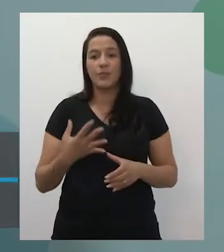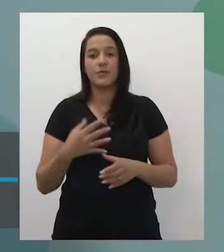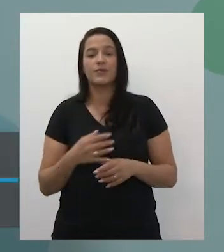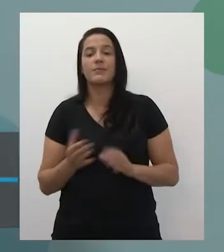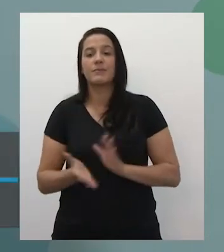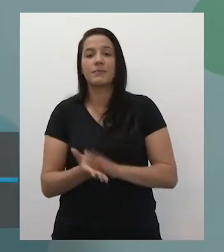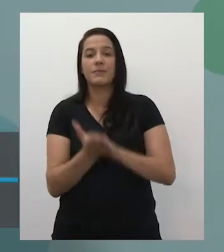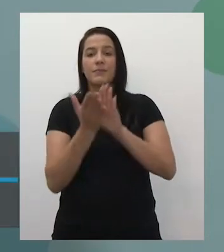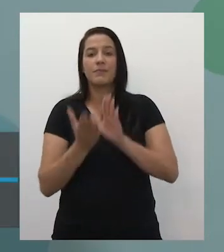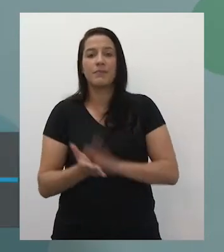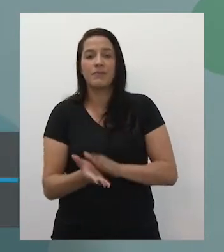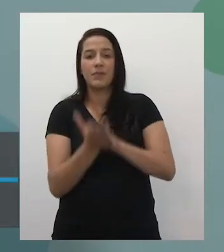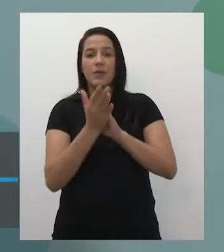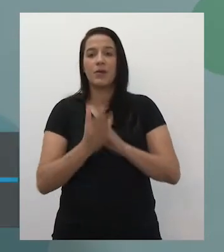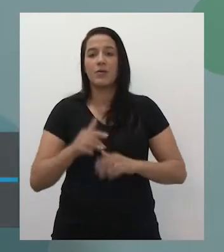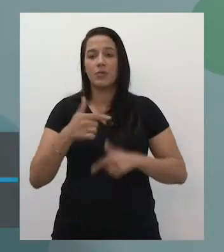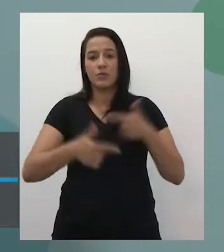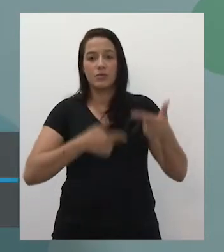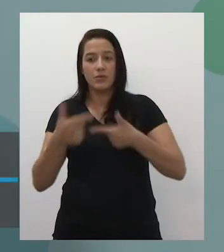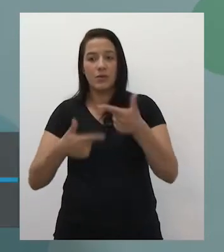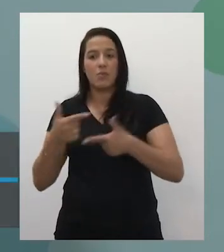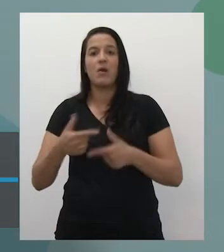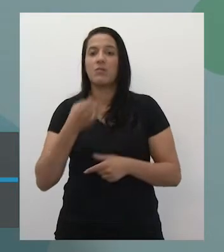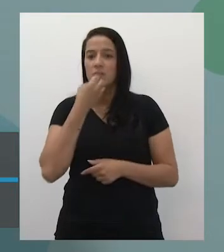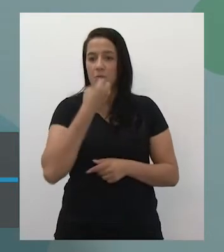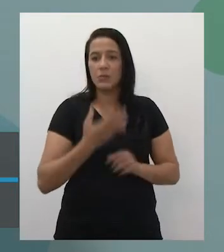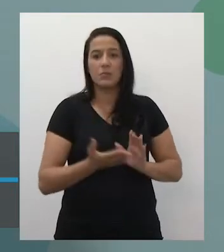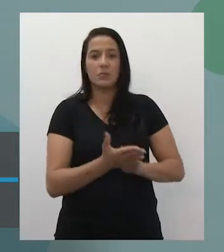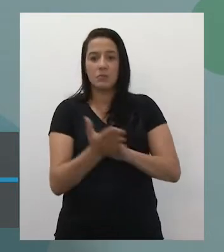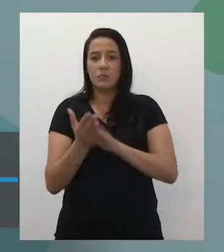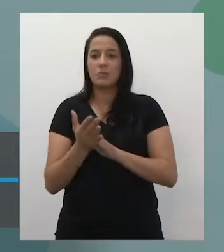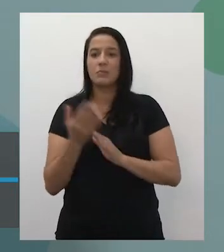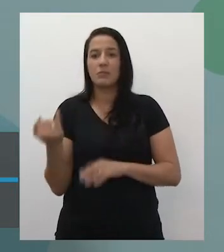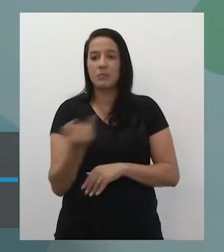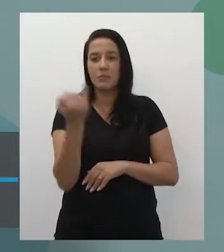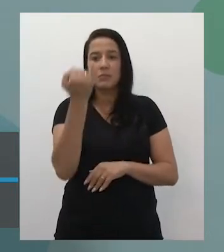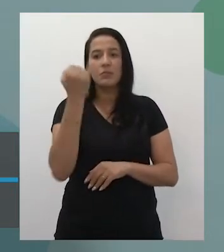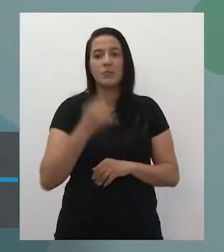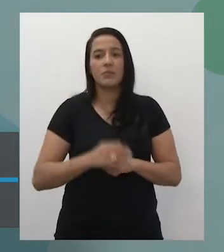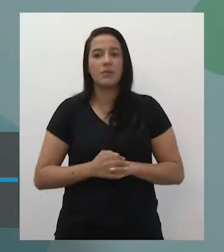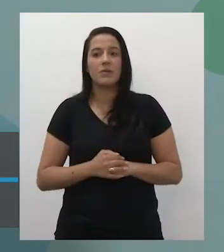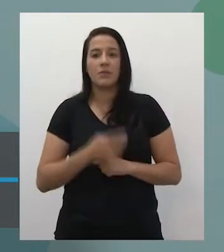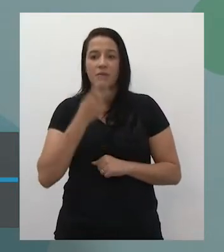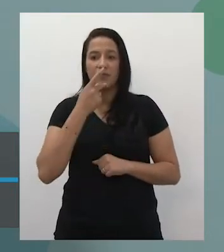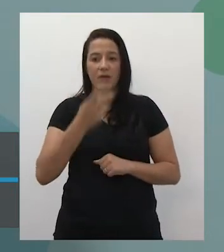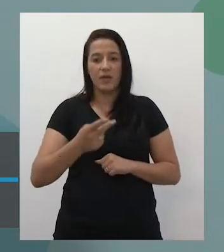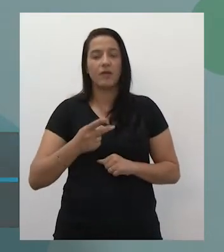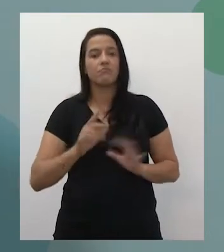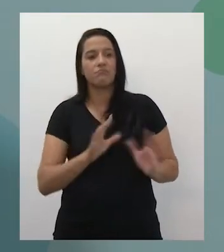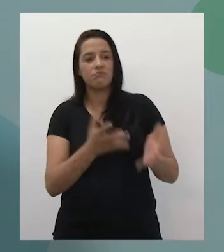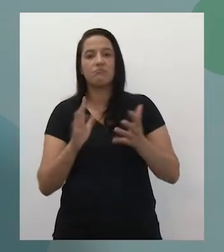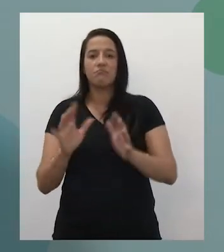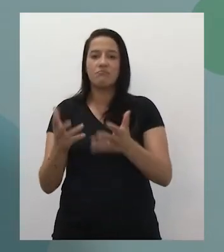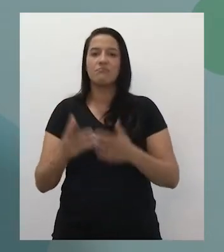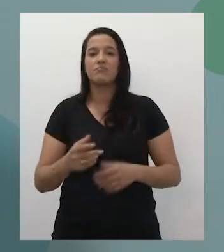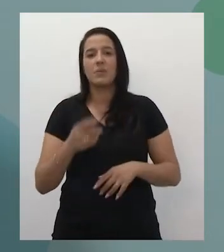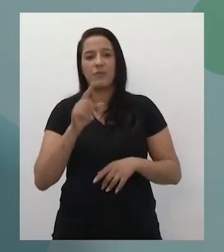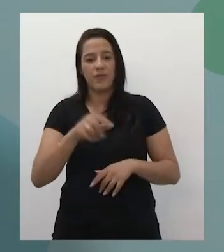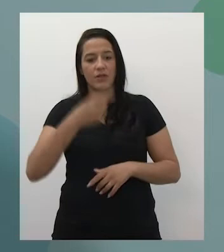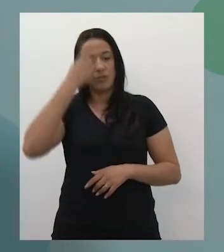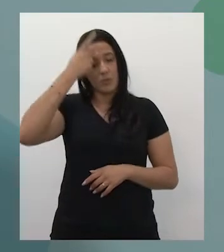Tânia, alguma experiência aí compartilhada das pessoas que nos acompanham, né? Se tem alguma pergunta para os